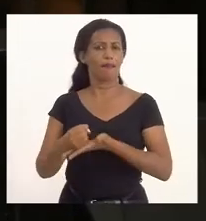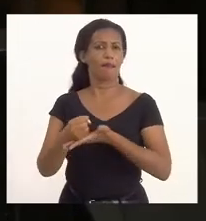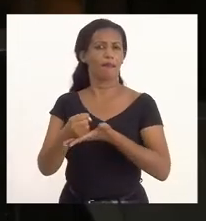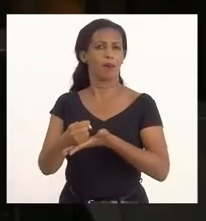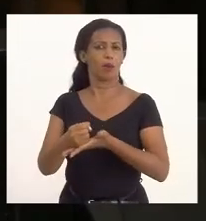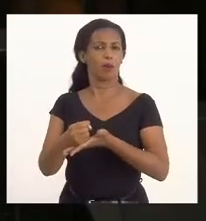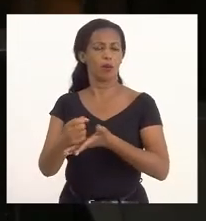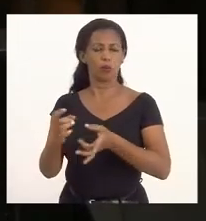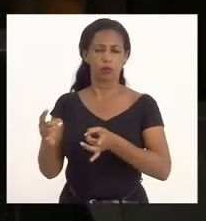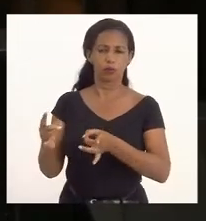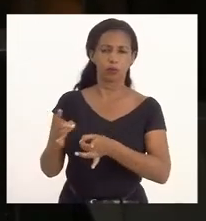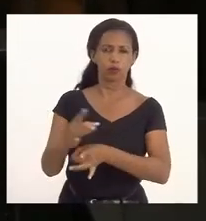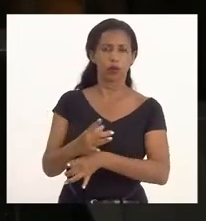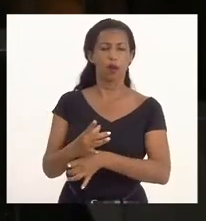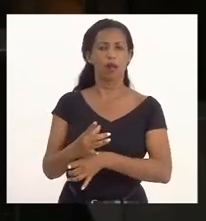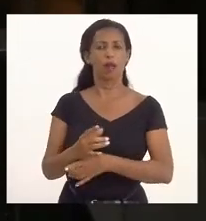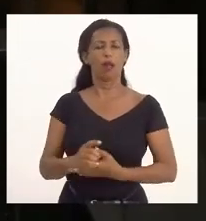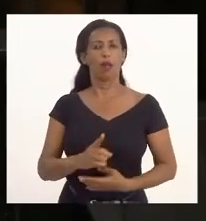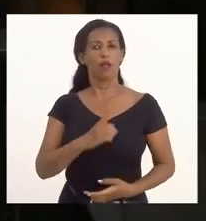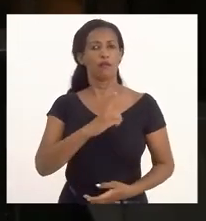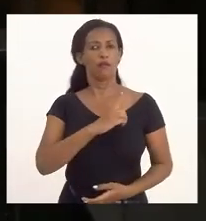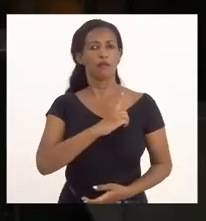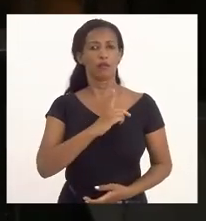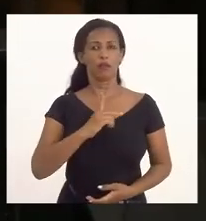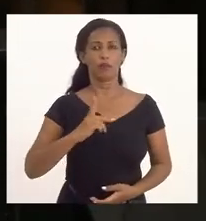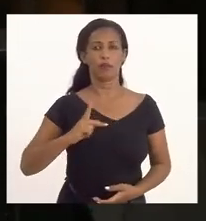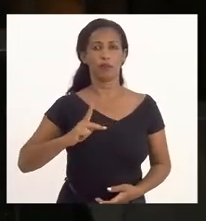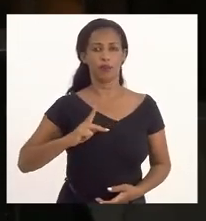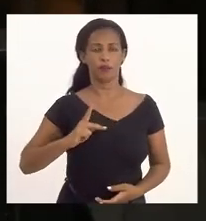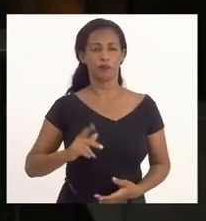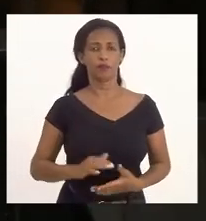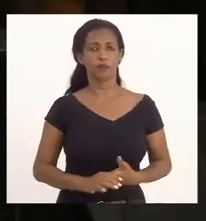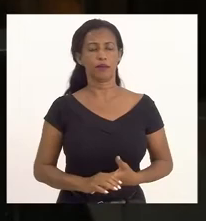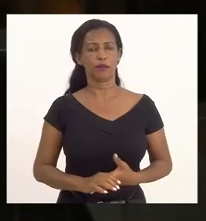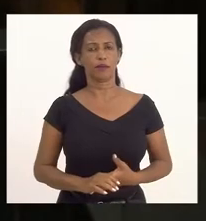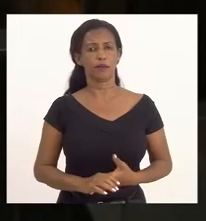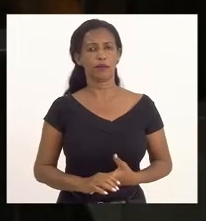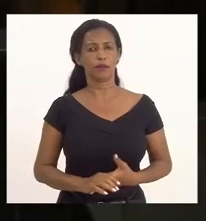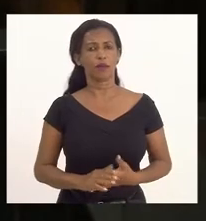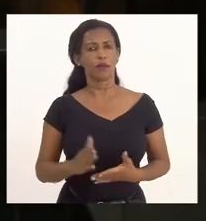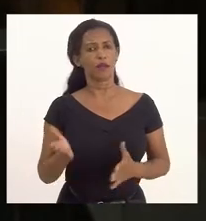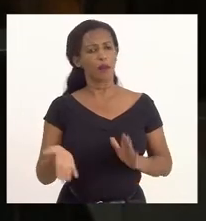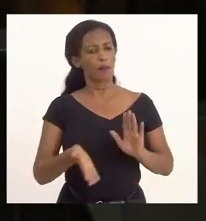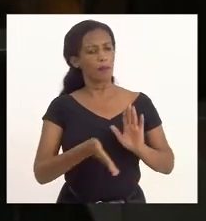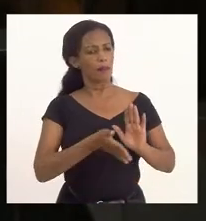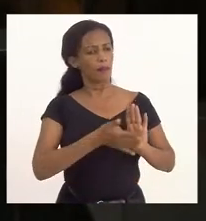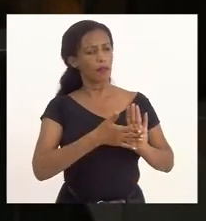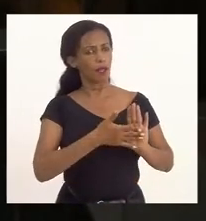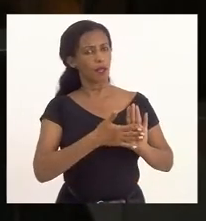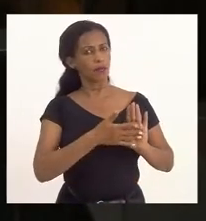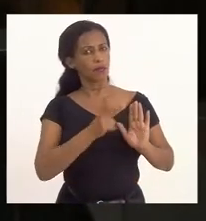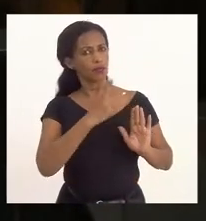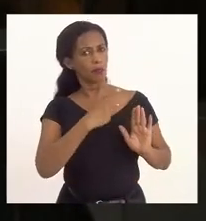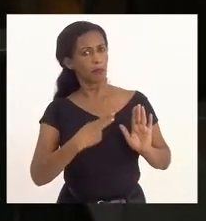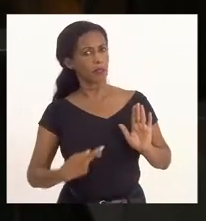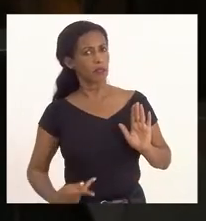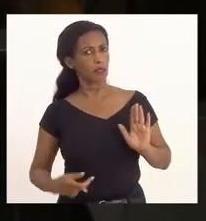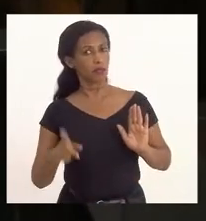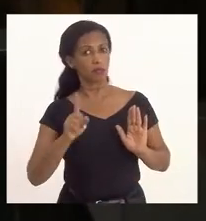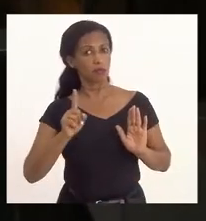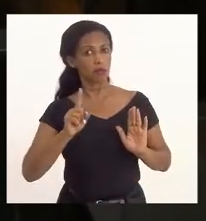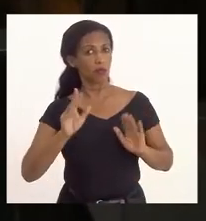incondicional à nossa Defensoria Pública, não somente no mandato de presidente, mas